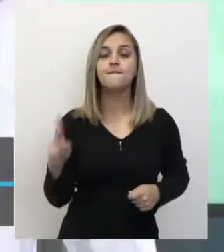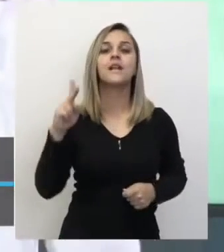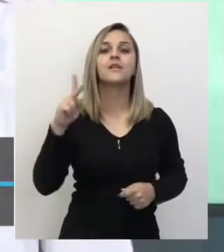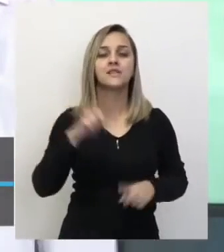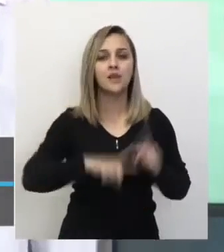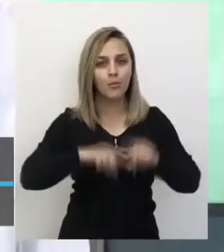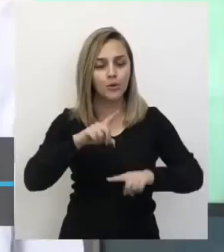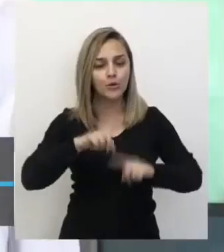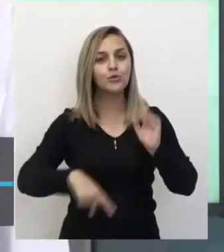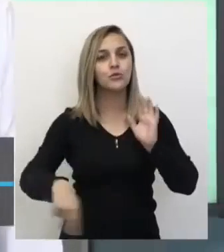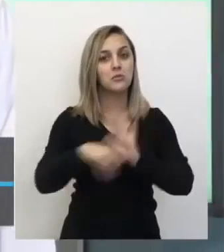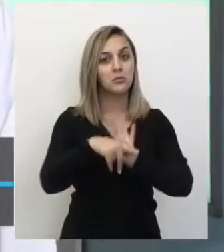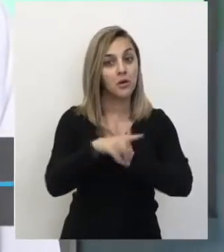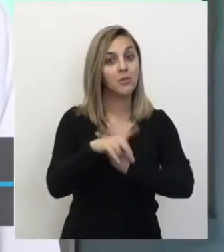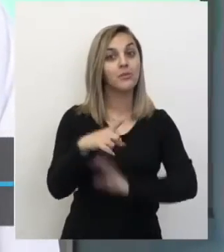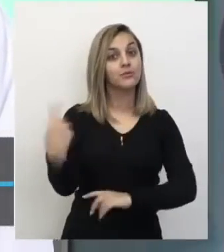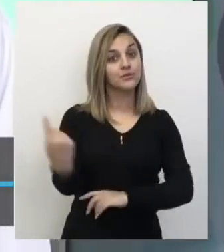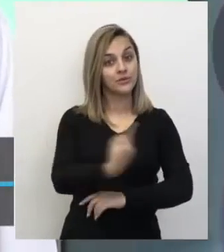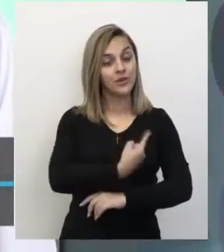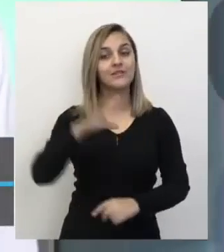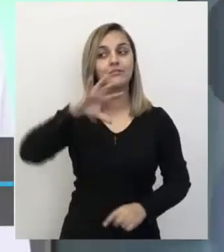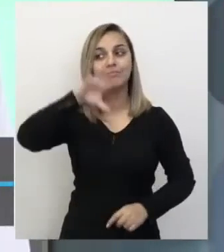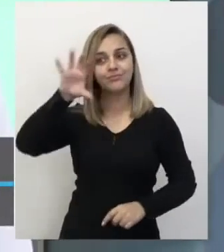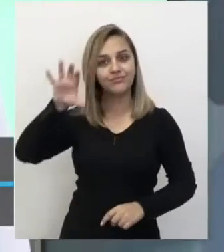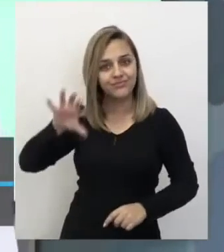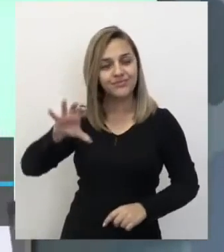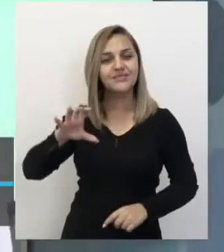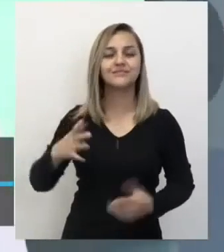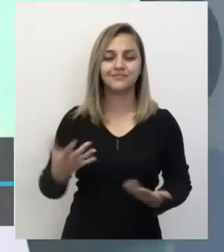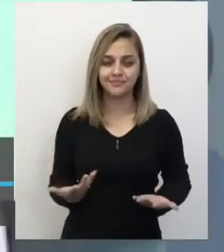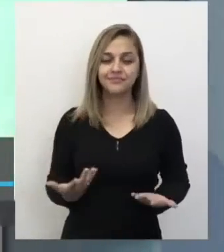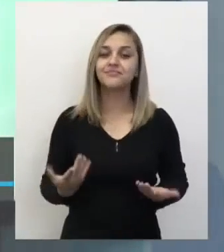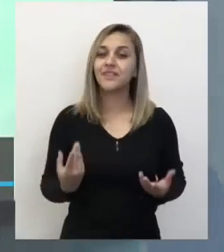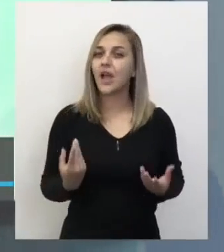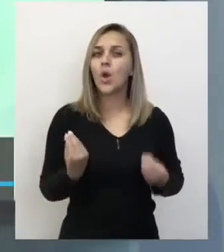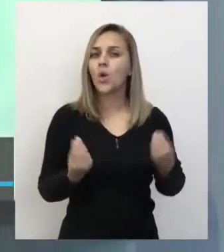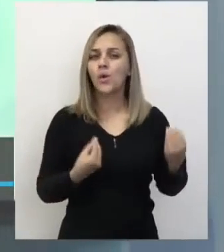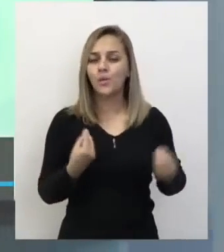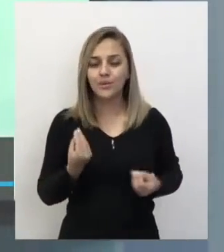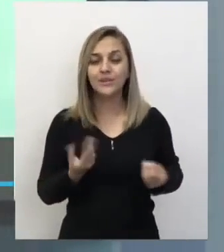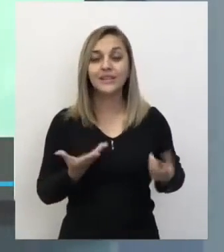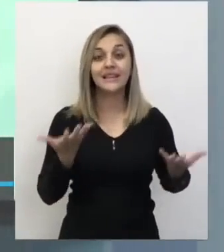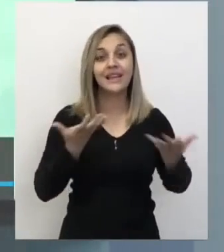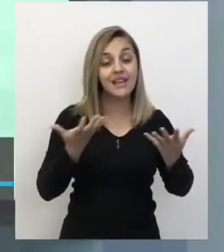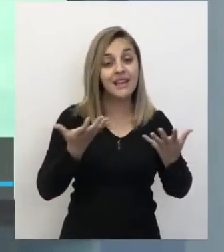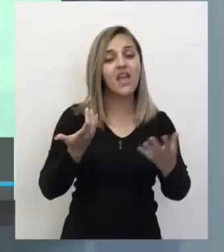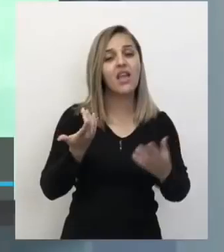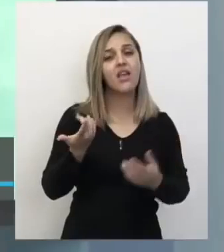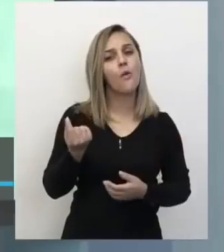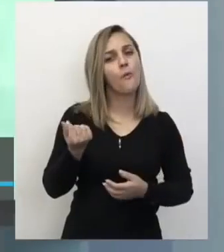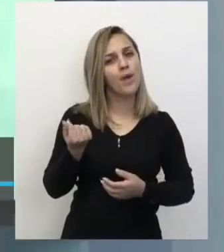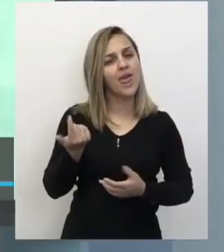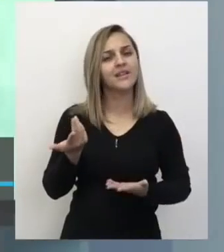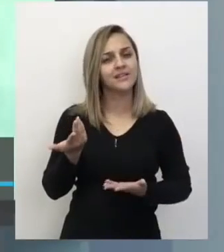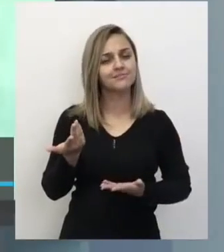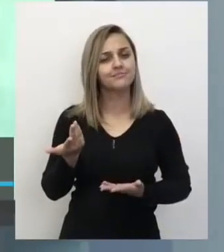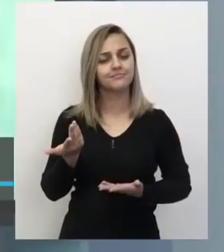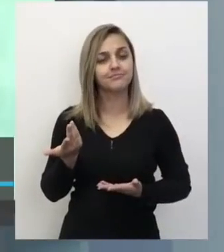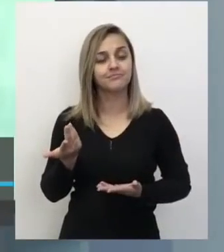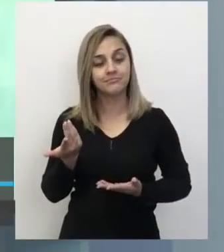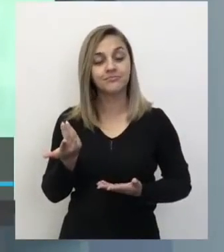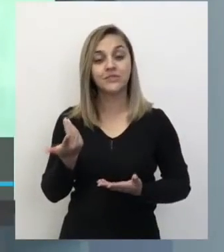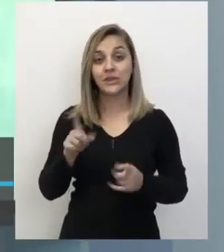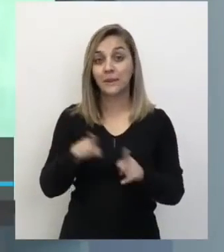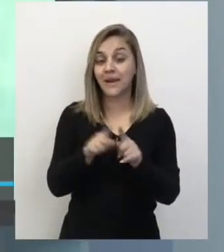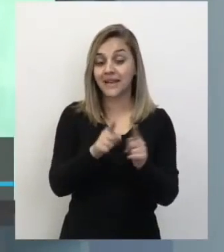nossa região nesse sentido, né, de facilitar aí, a questão do preço, etc. tal, e também a produção.